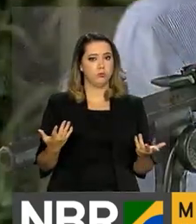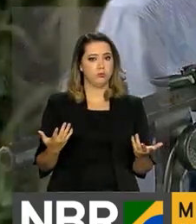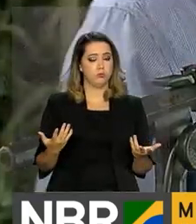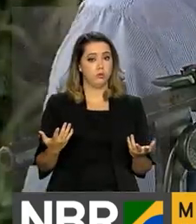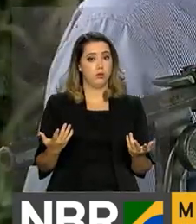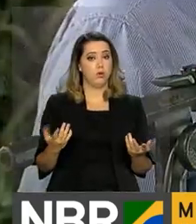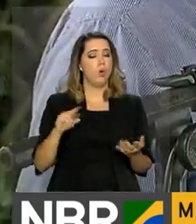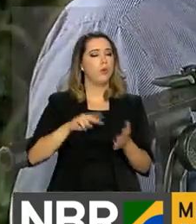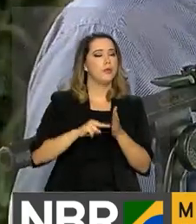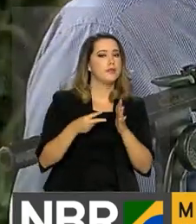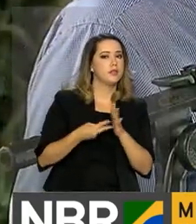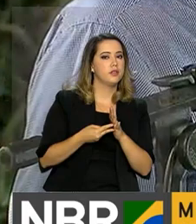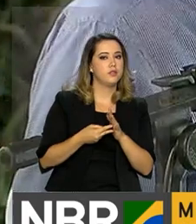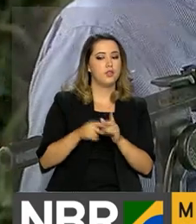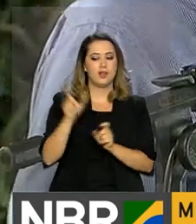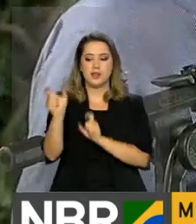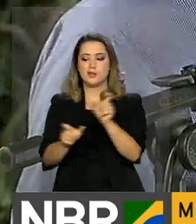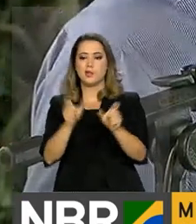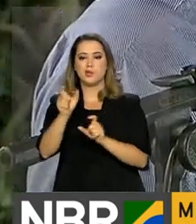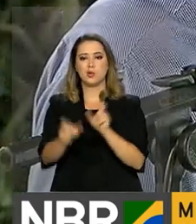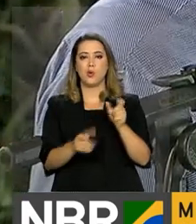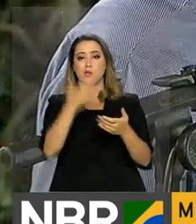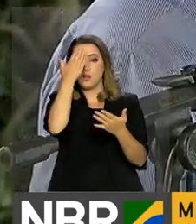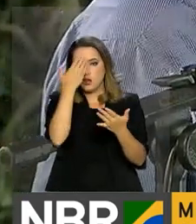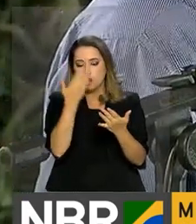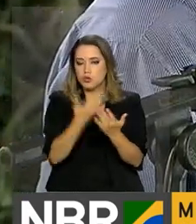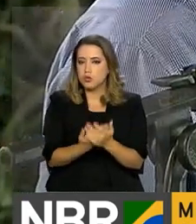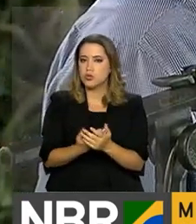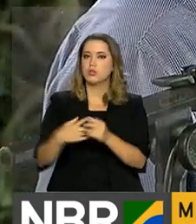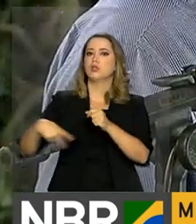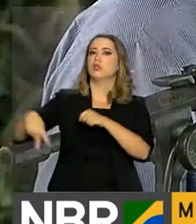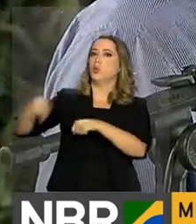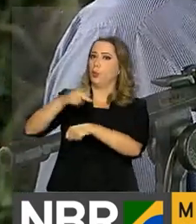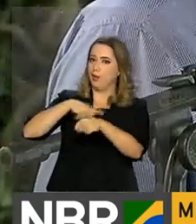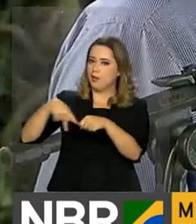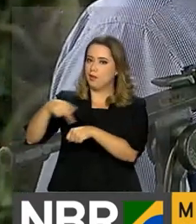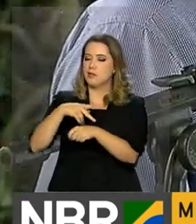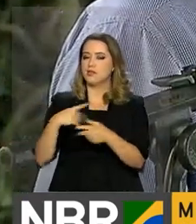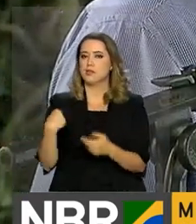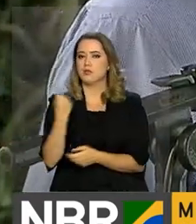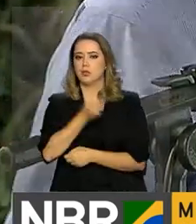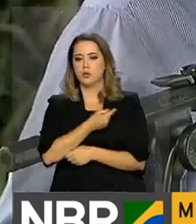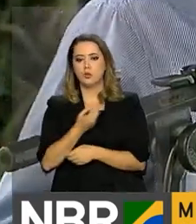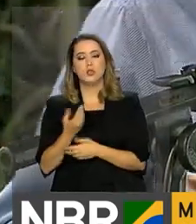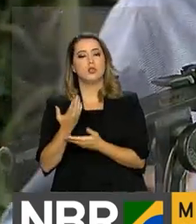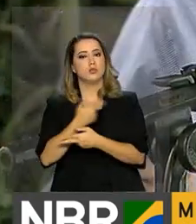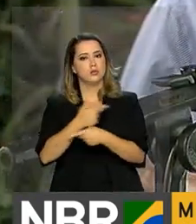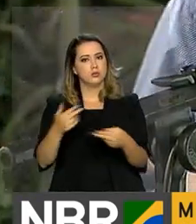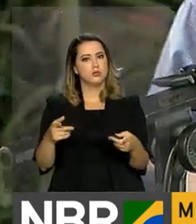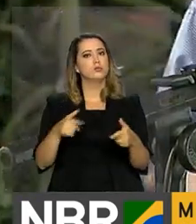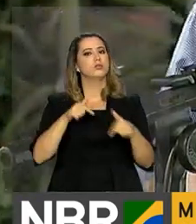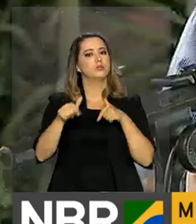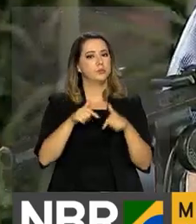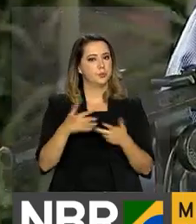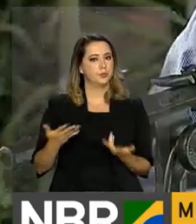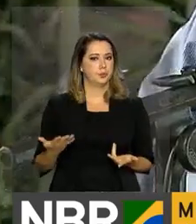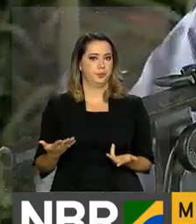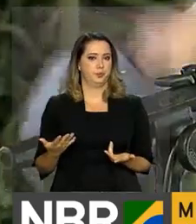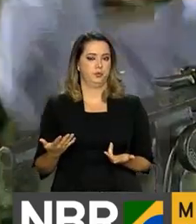significa confiança dos brasileiros no nosso país e nos nossos empreendimentos. Nós passamos, meus